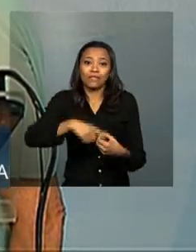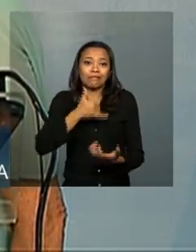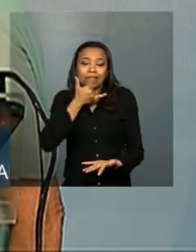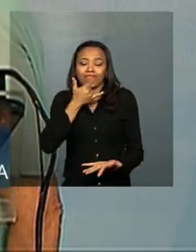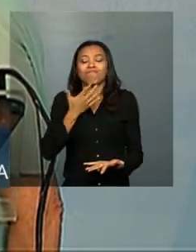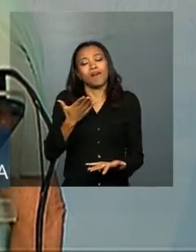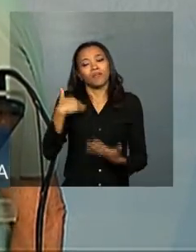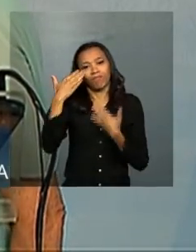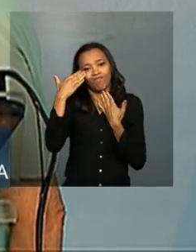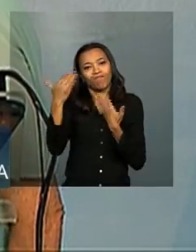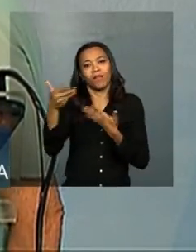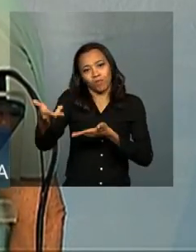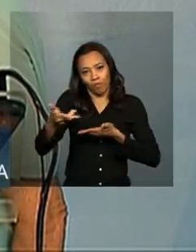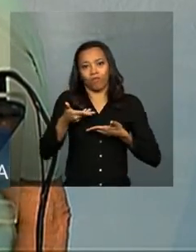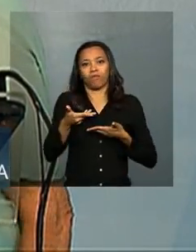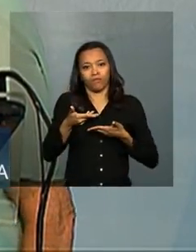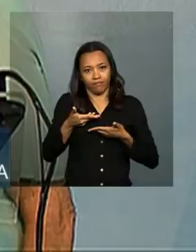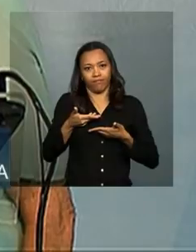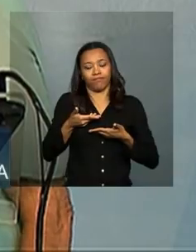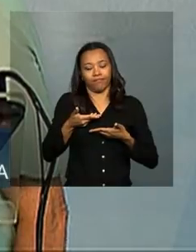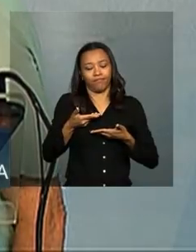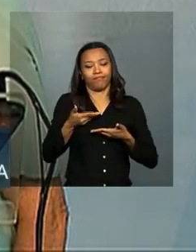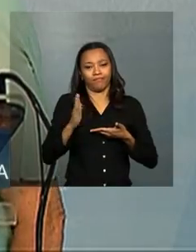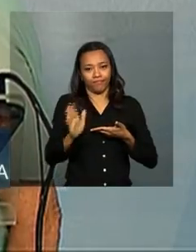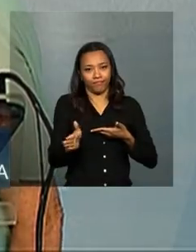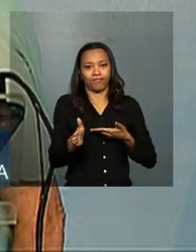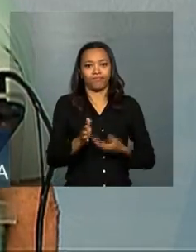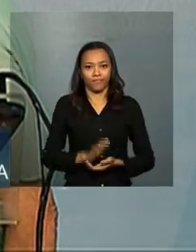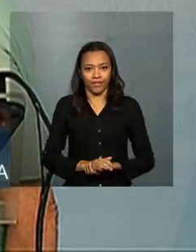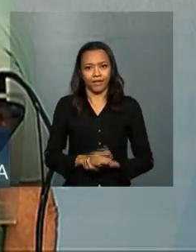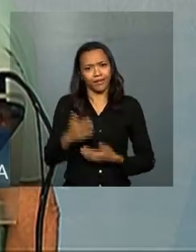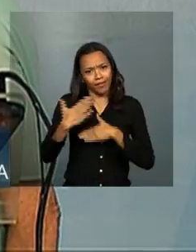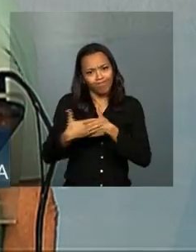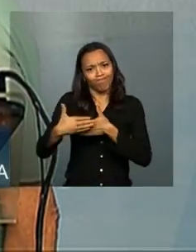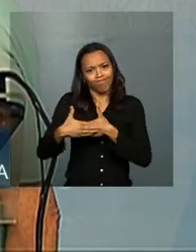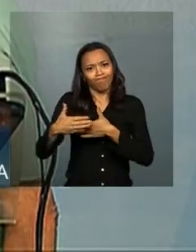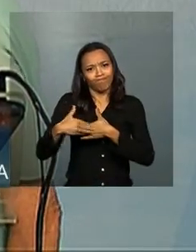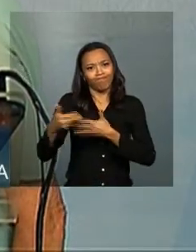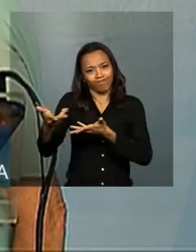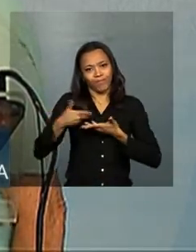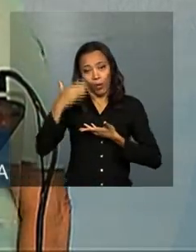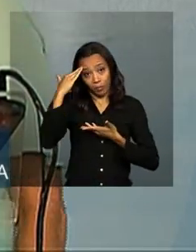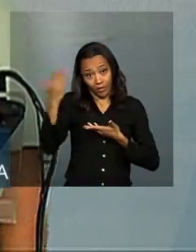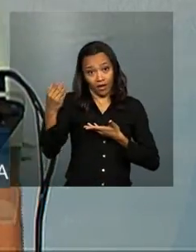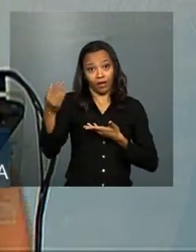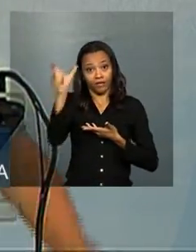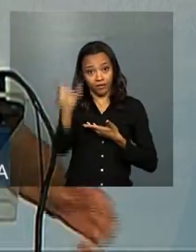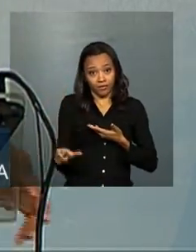convite vale como sendo algo muito carinhoso que o senhor me fez. Muito obrigada.